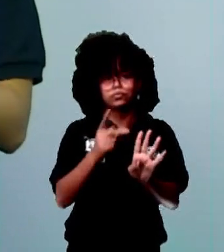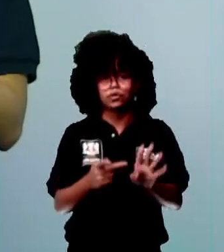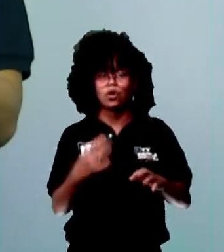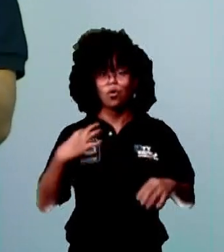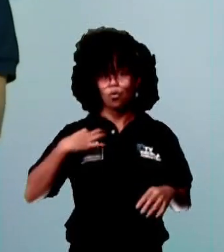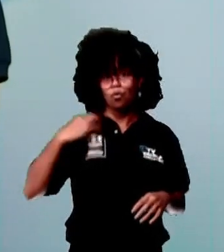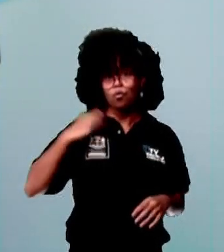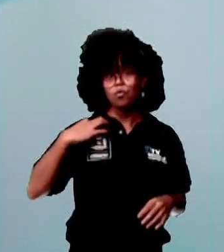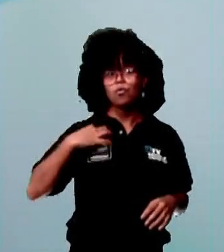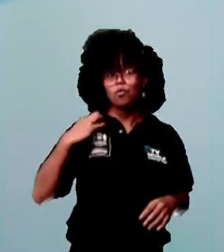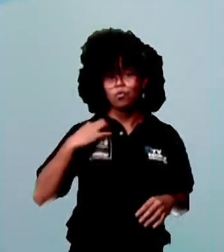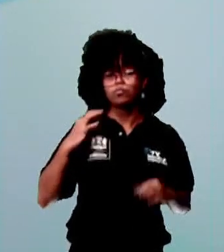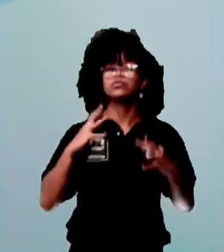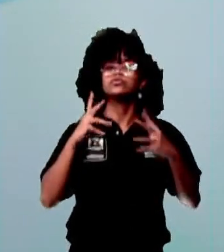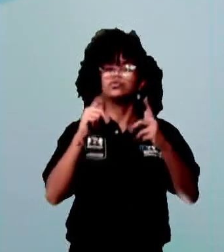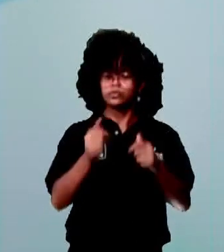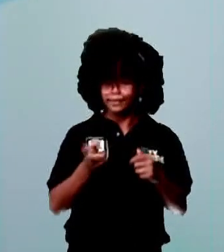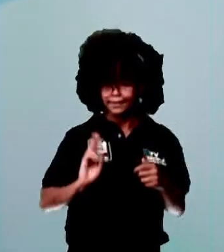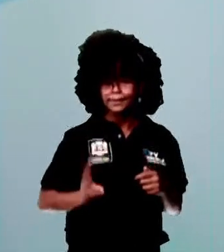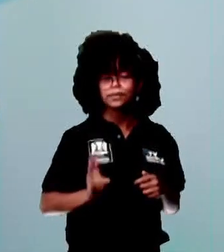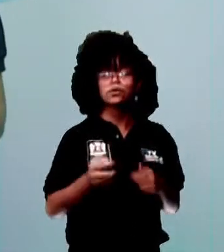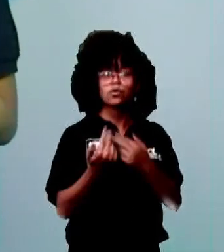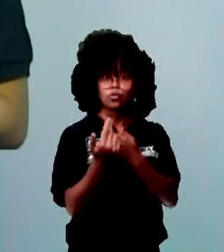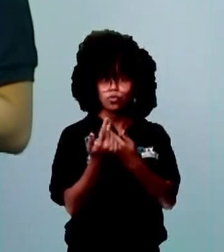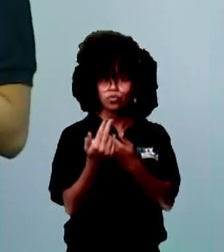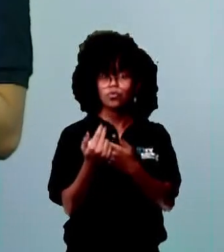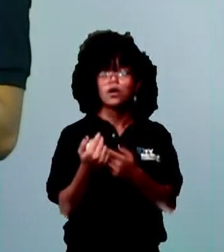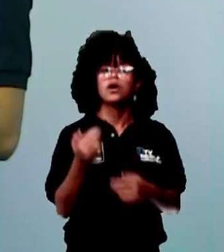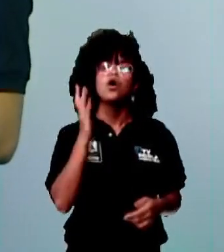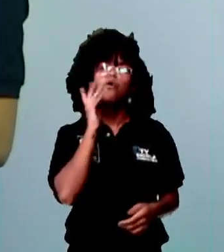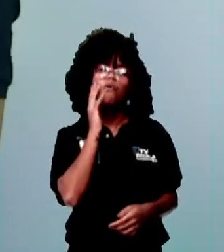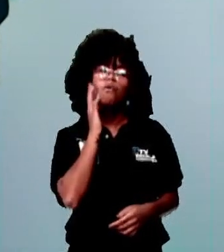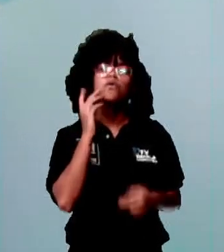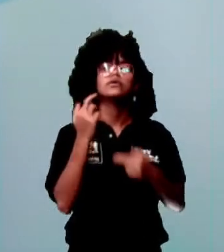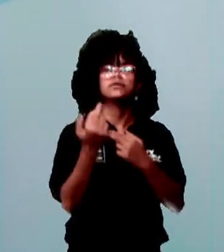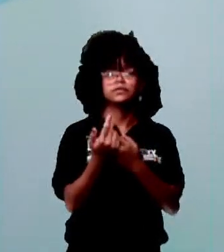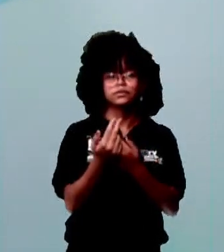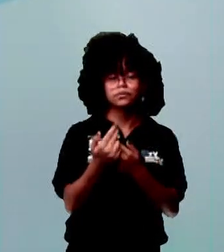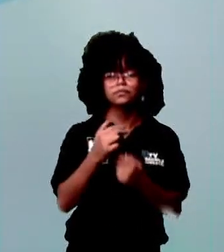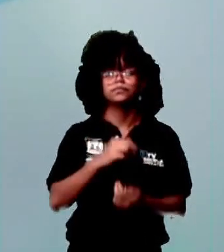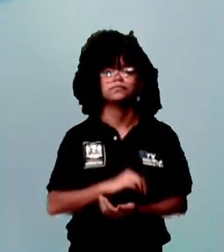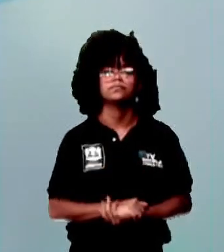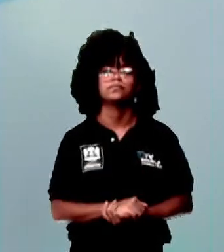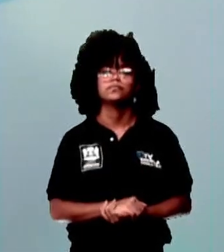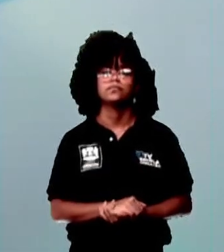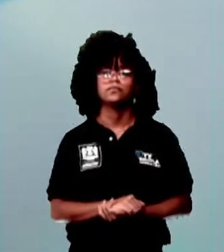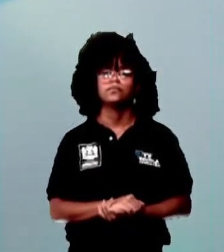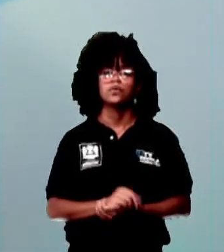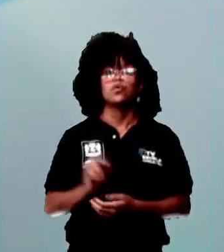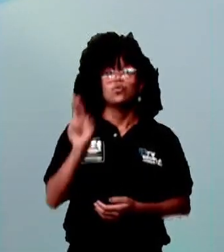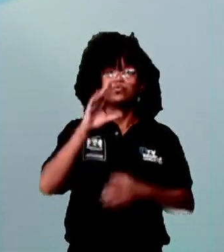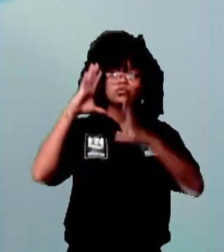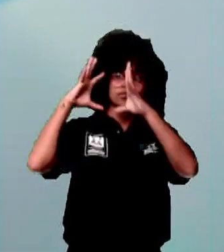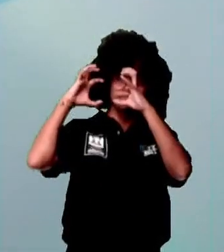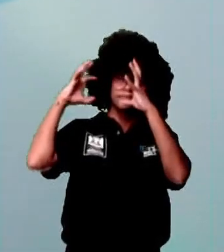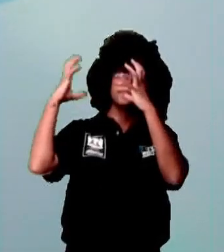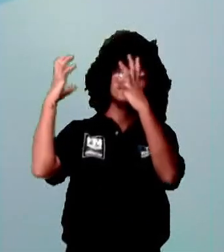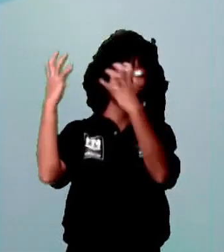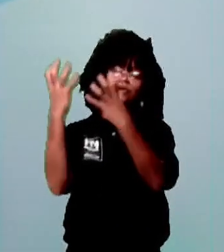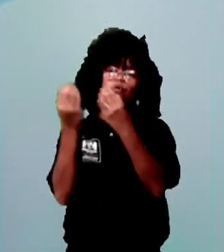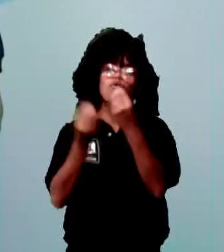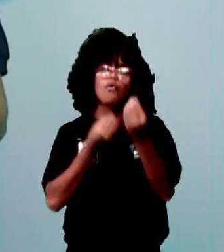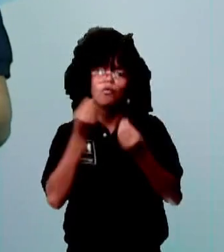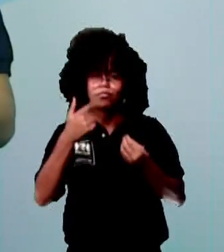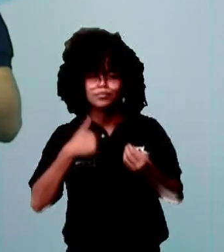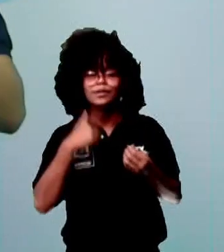que ser consistente, né? Mesmas cores, observem as cores. Use os balões da maneira como eu